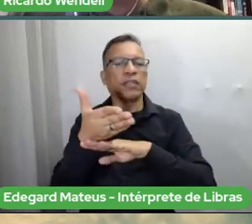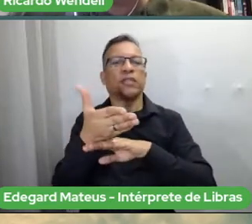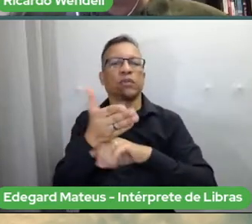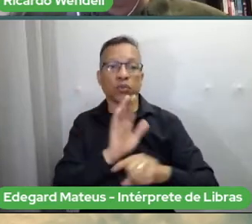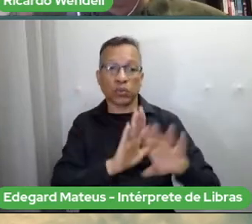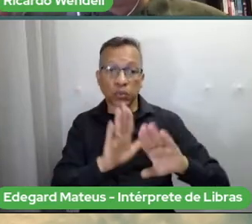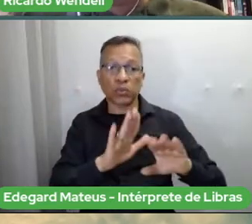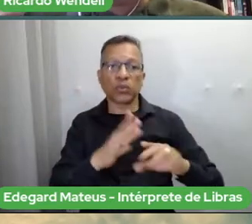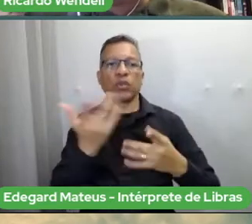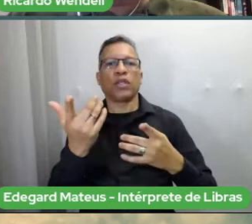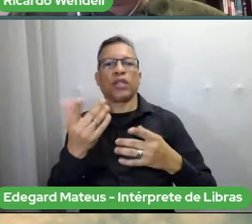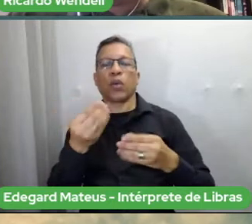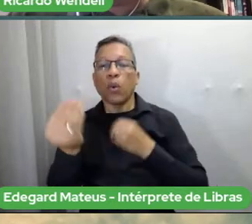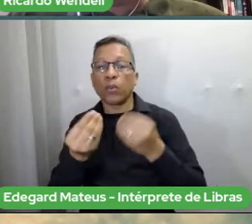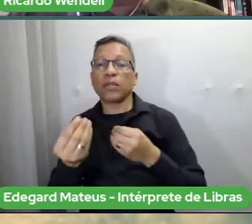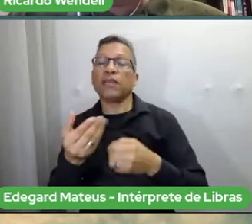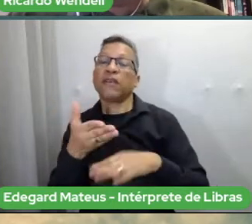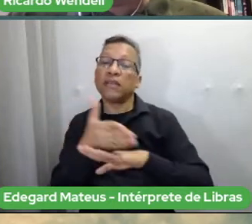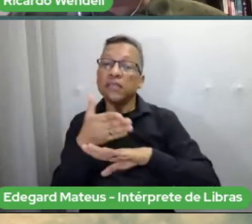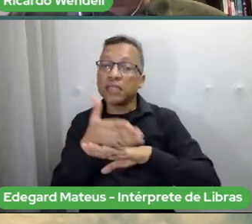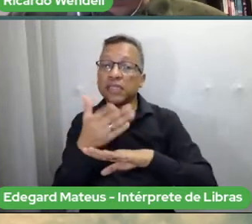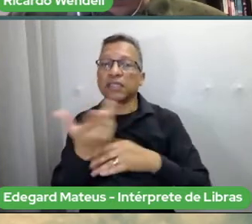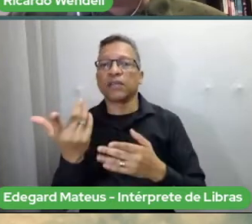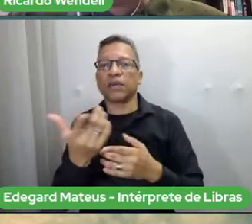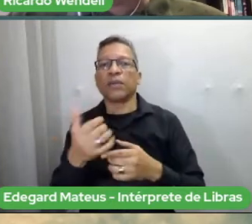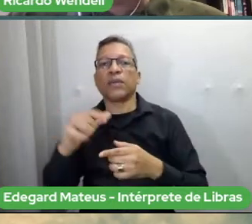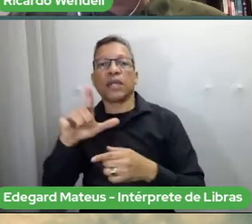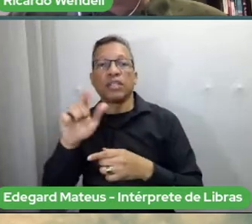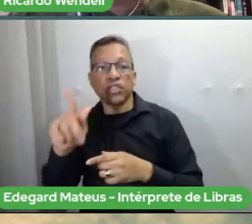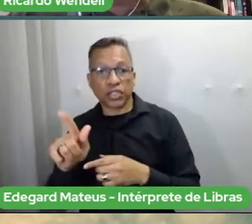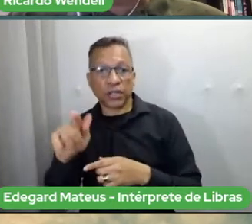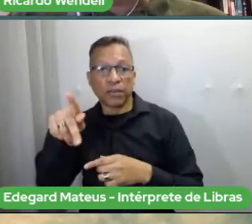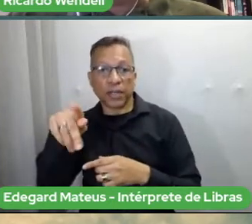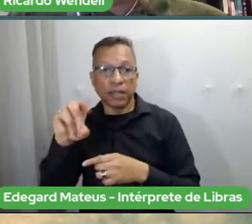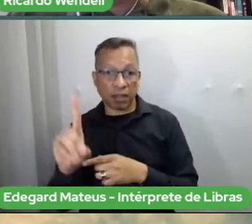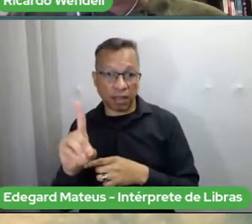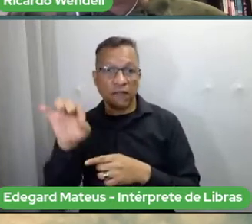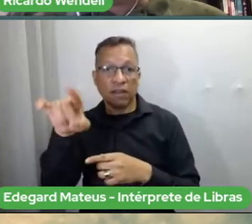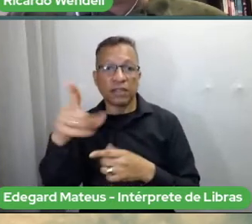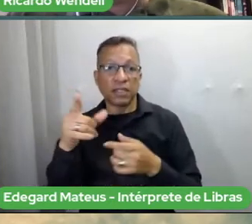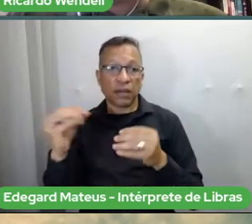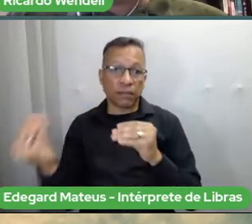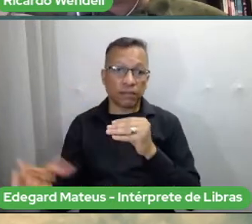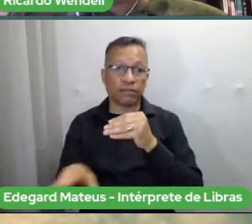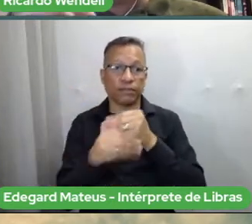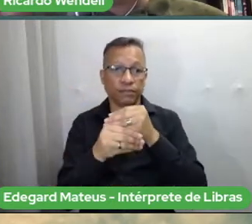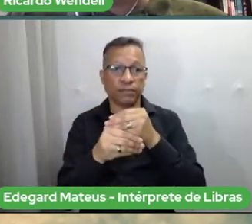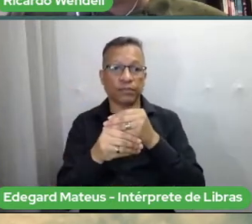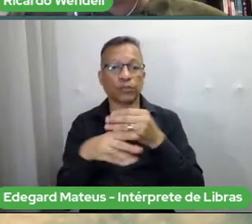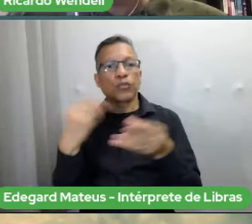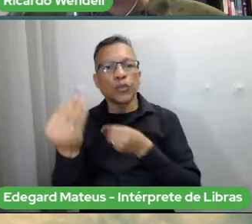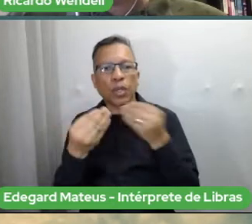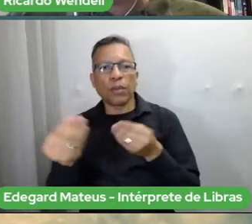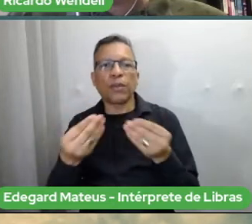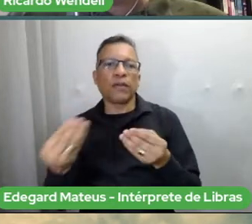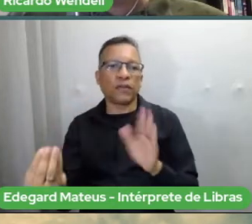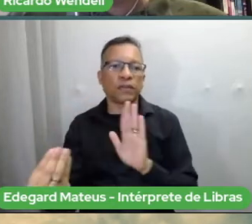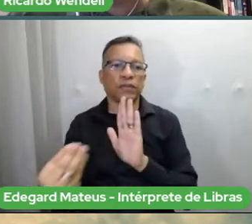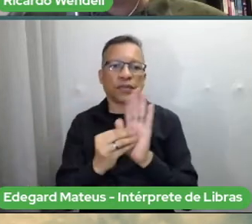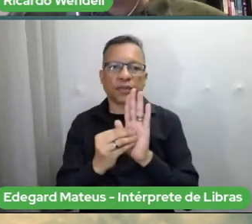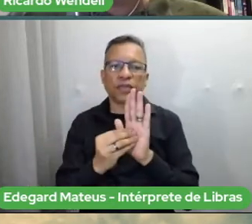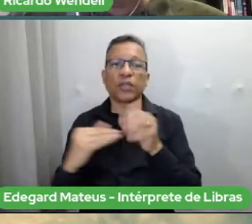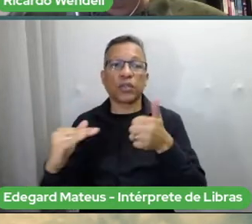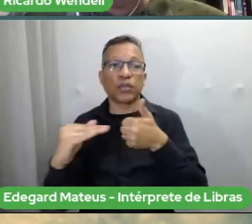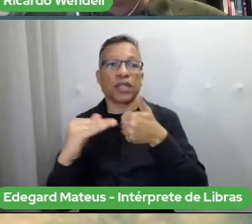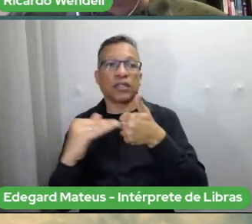dados vão funcionar, como é que regras de LGPD vão ser aplicadas, como é que eu vou conseguir trazer linhagem dos dados, quais são as ferramentas